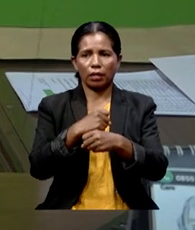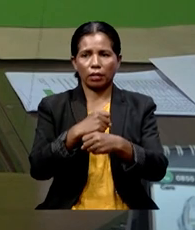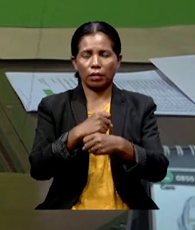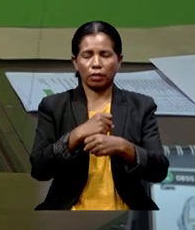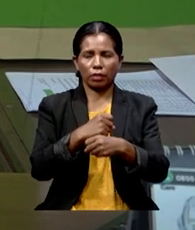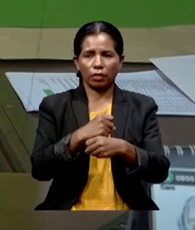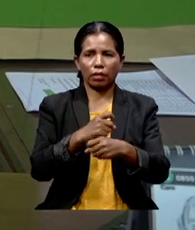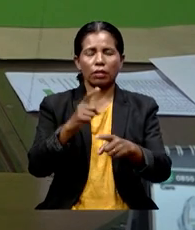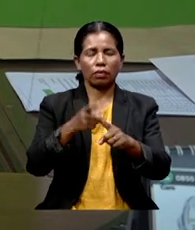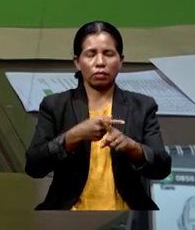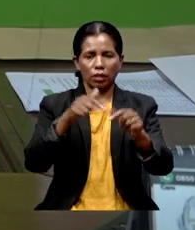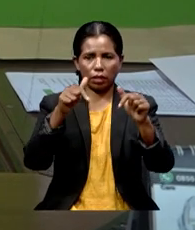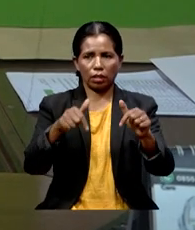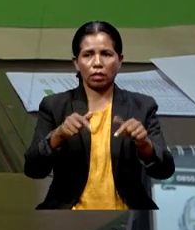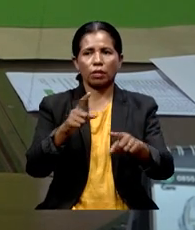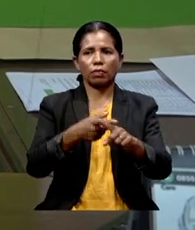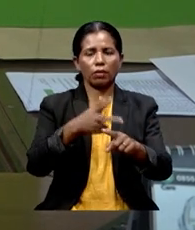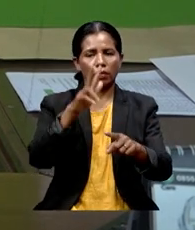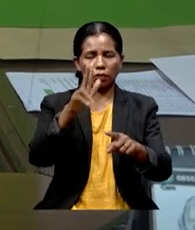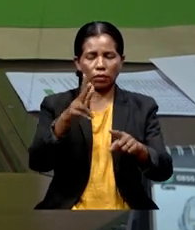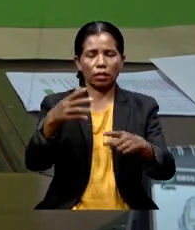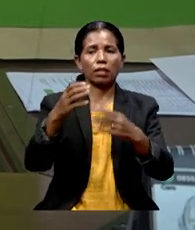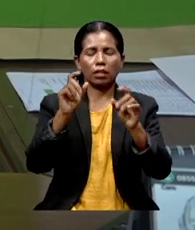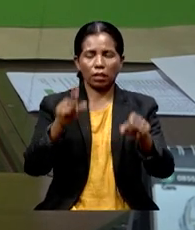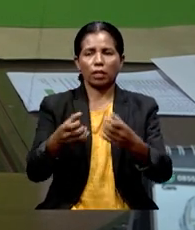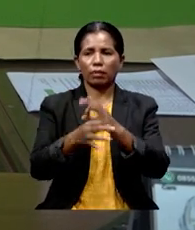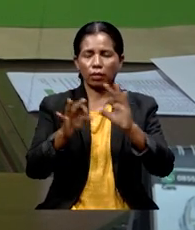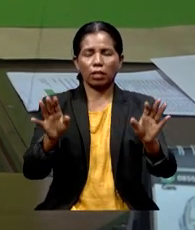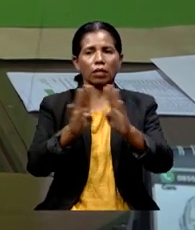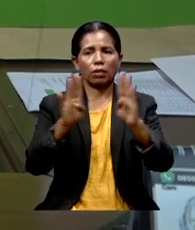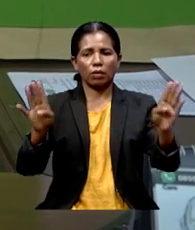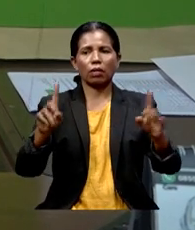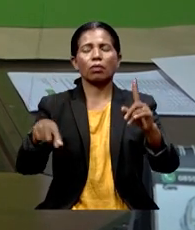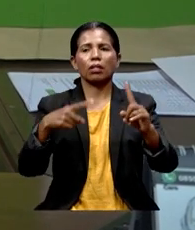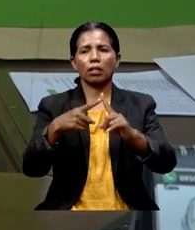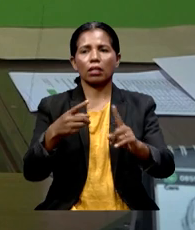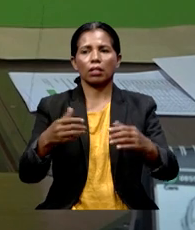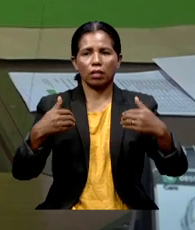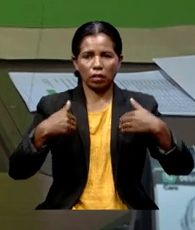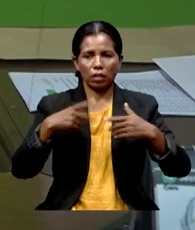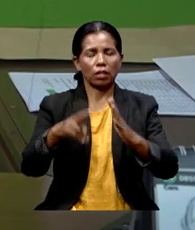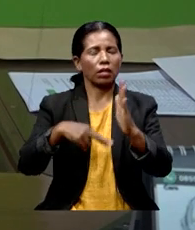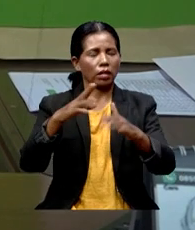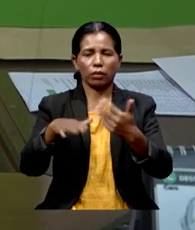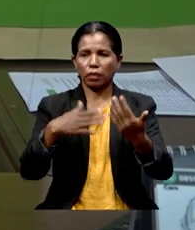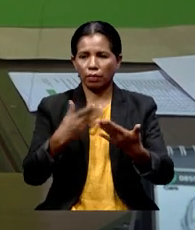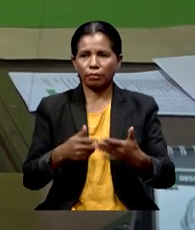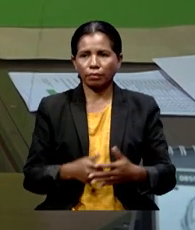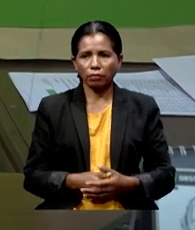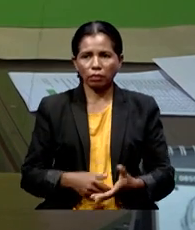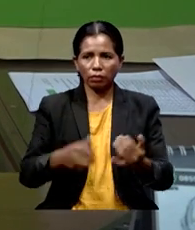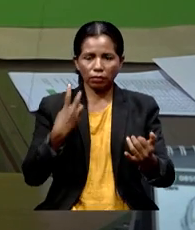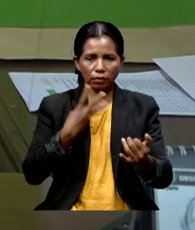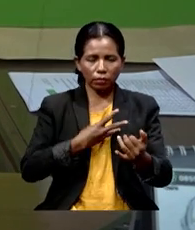produs fulang ida ne, fulang tolo niha tem ser hotuana, quando lokeona bai hira mak ne iha niha regra sa nebe. Agora a minha